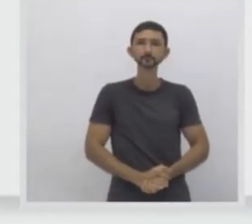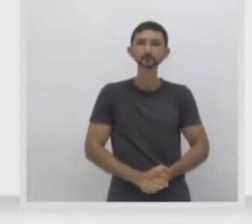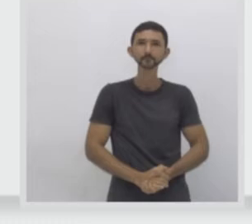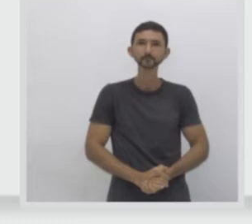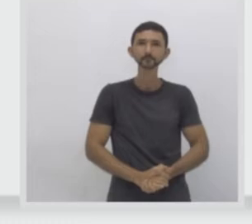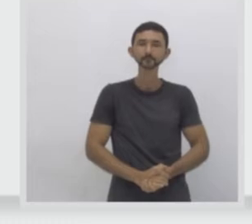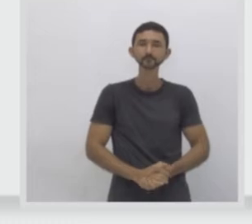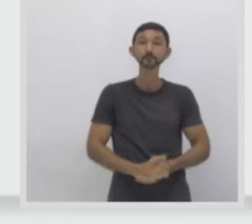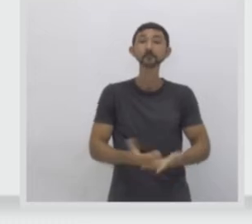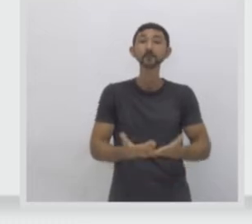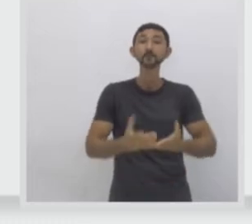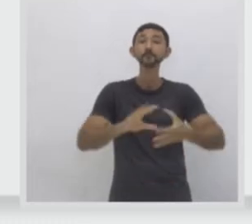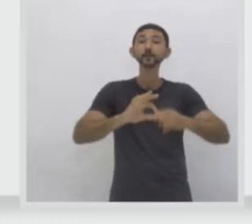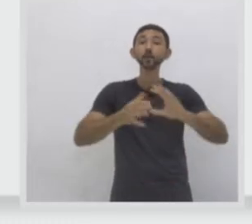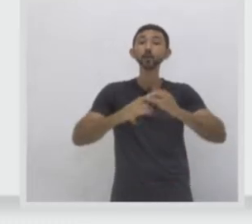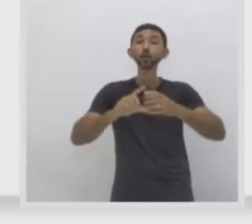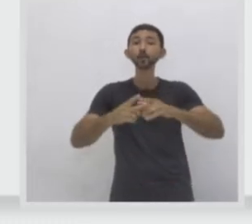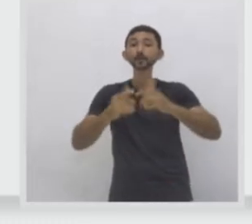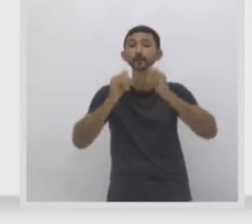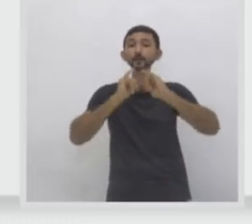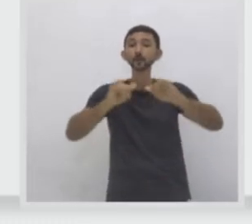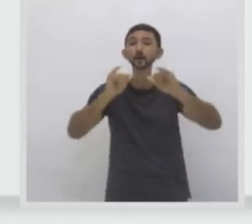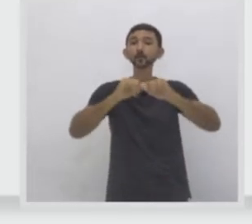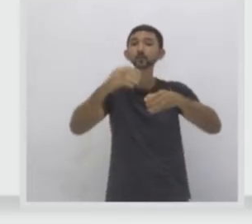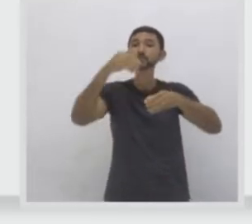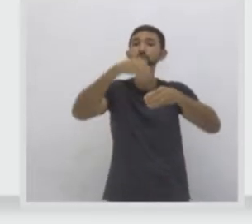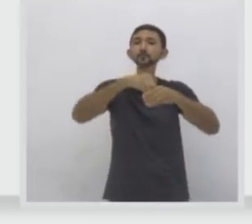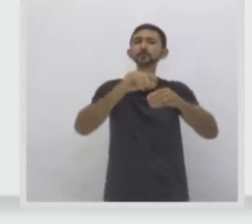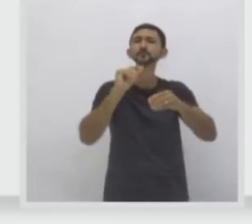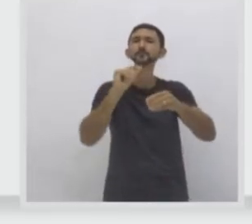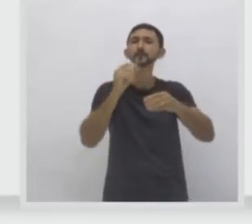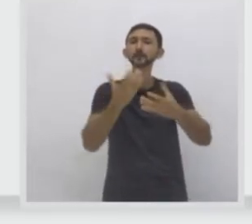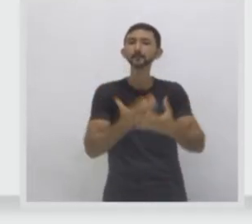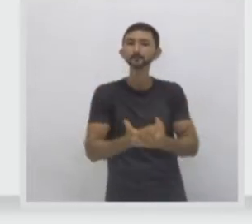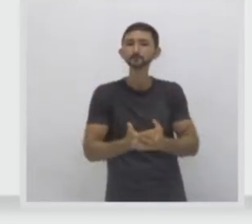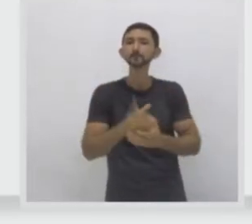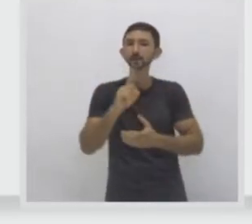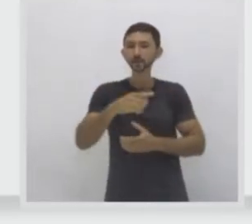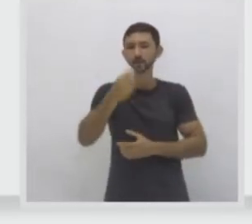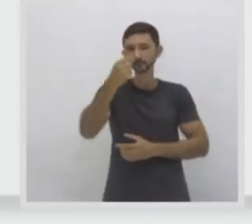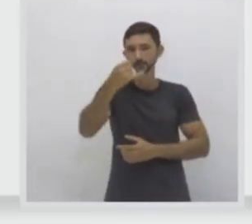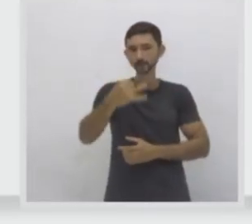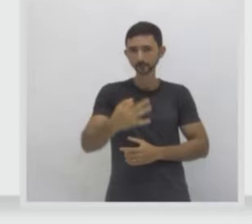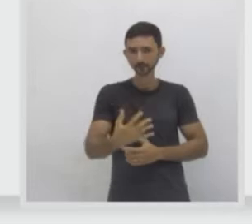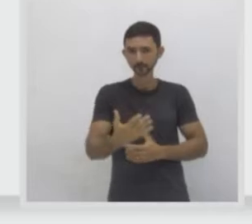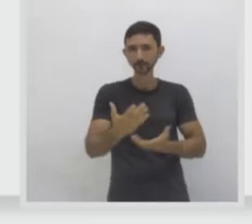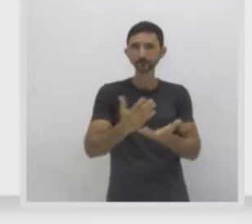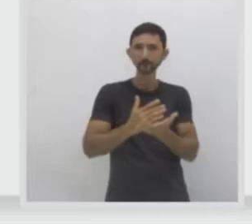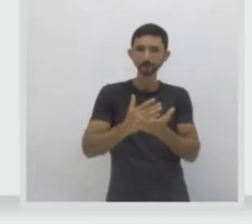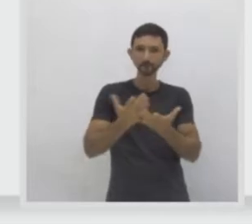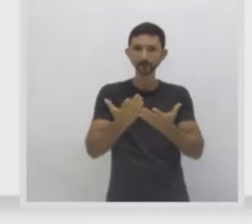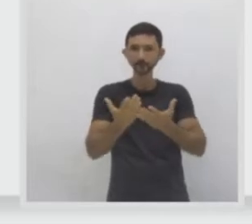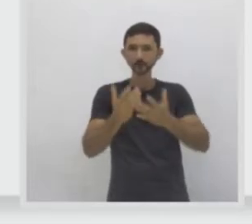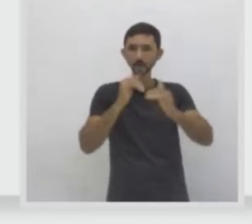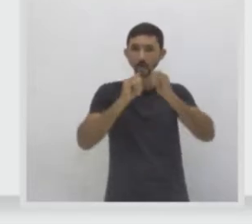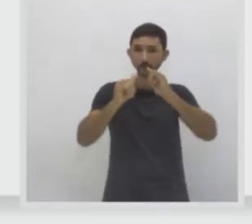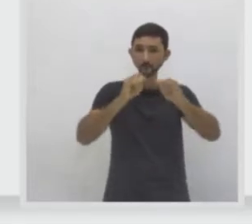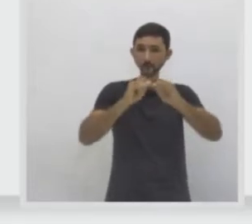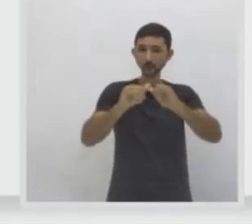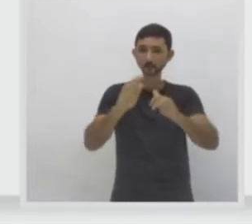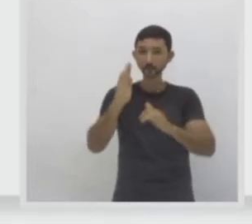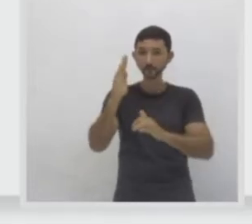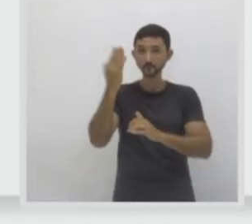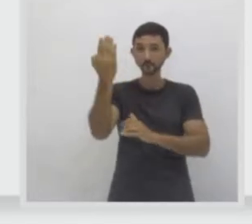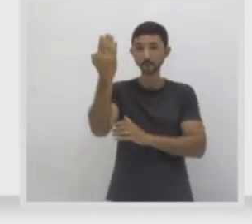Em que contexto esse anúncio está inserido? Nós já falamos um pouco, né? A partir das informações